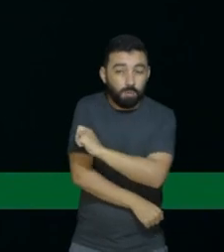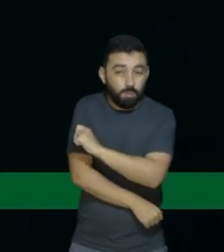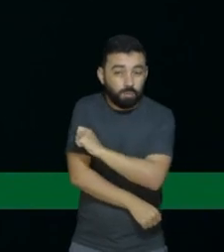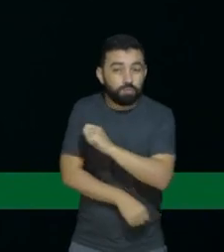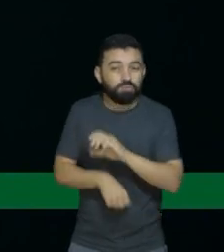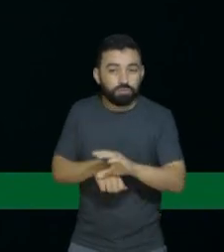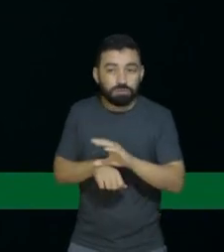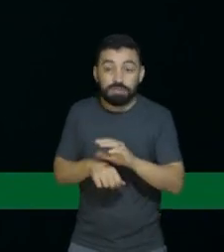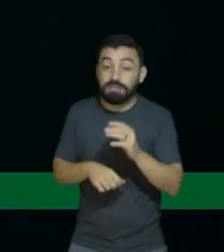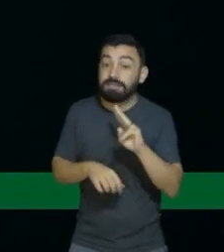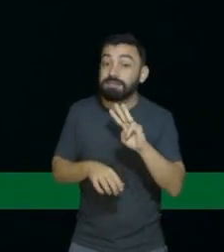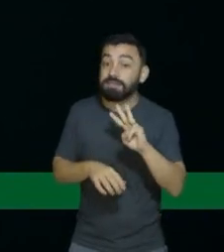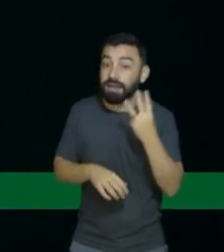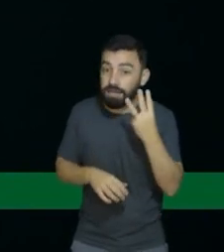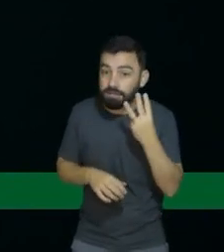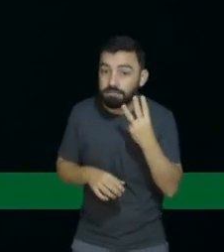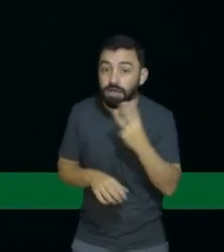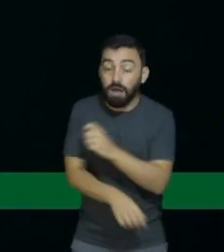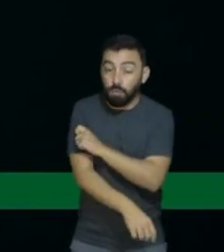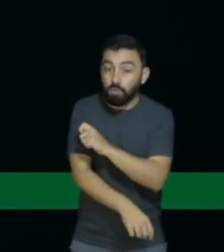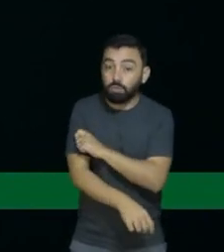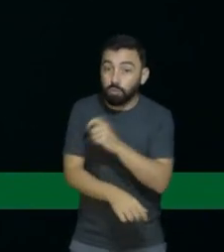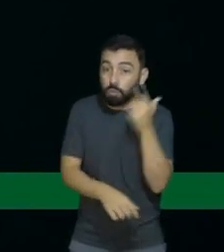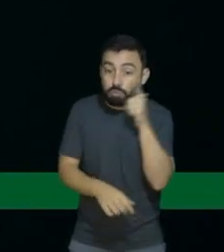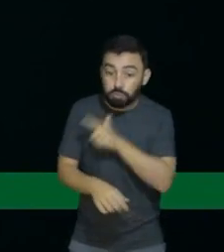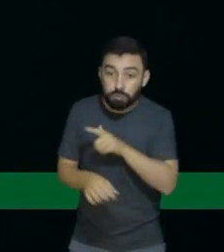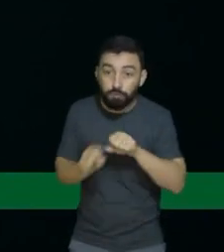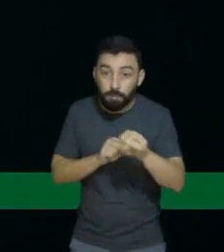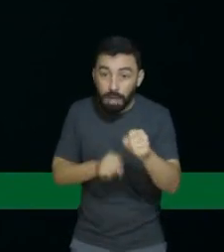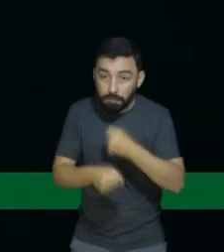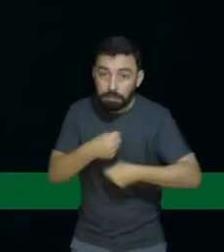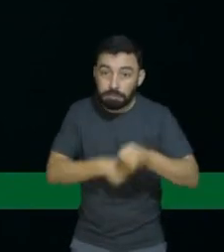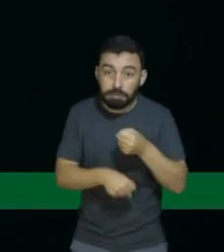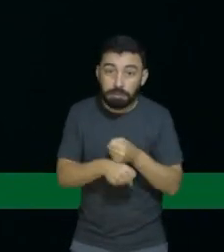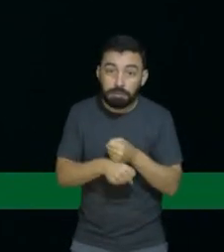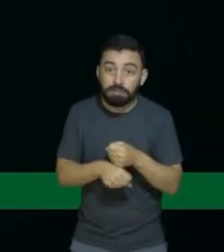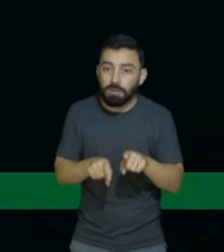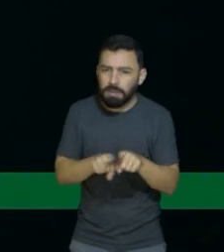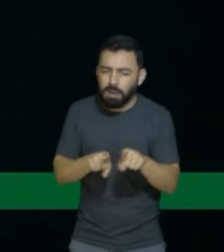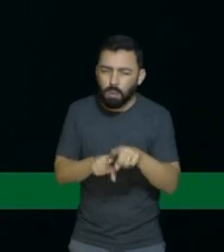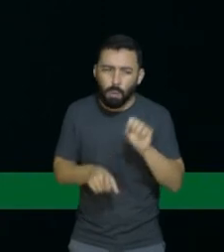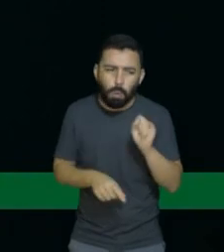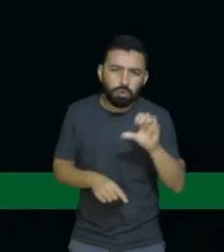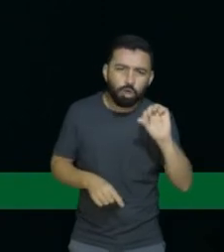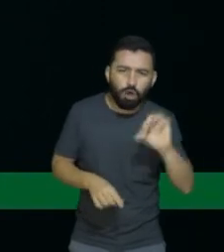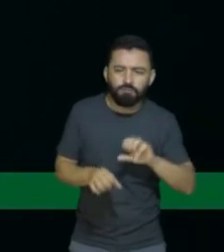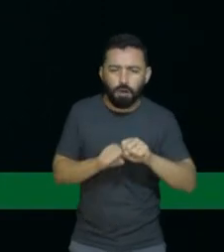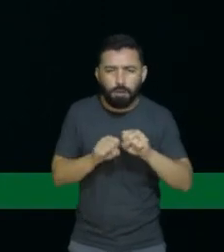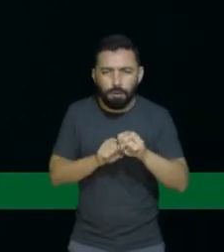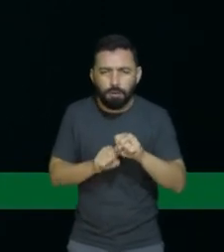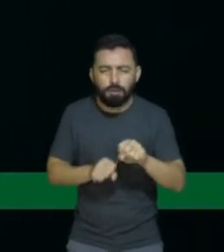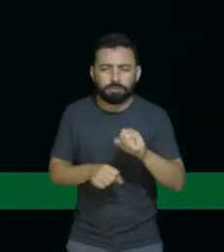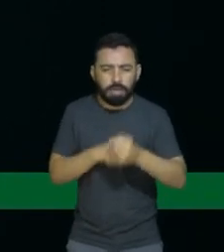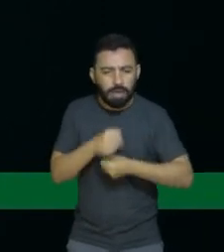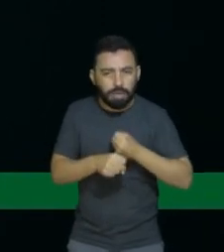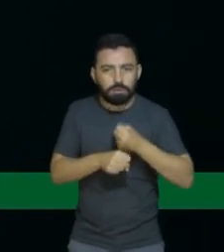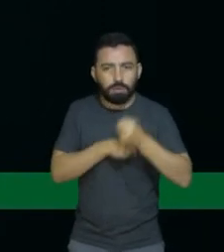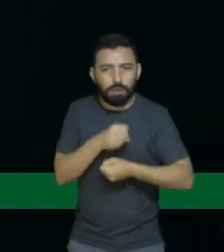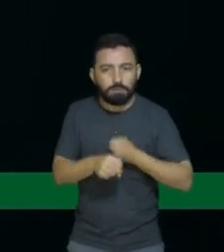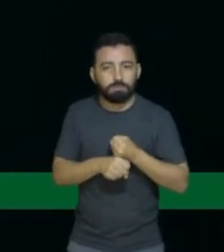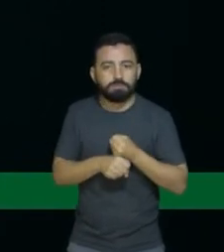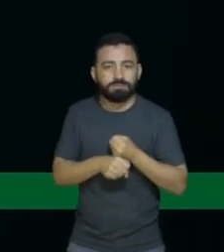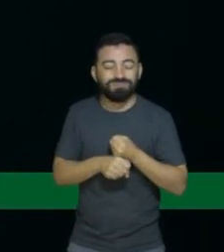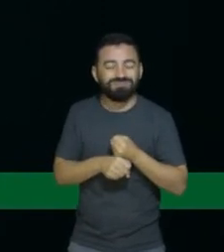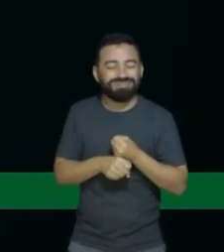formados ano passado e uma Projeção de oito a nove Formaturas para esse ano Então esse é o modelo que